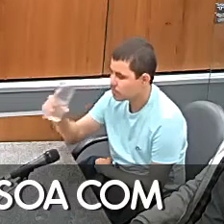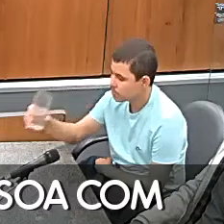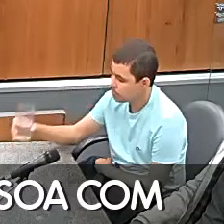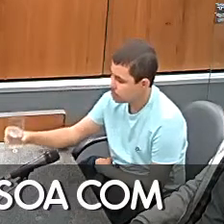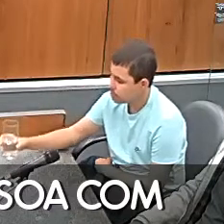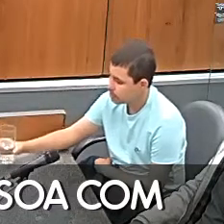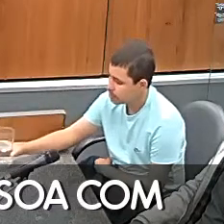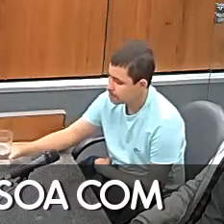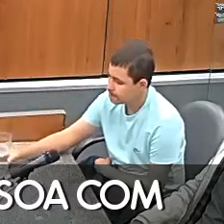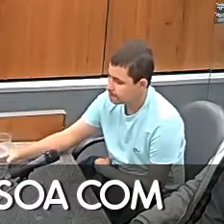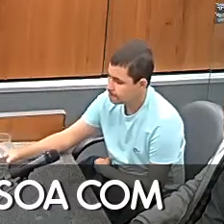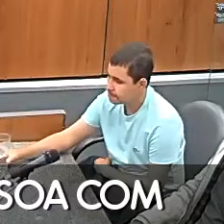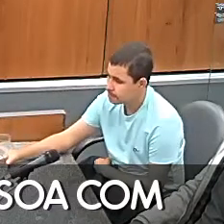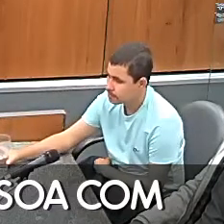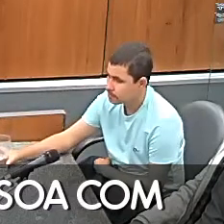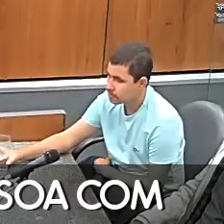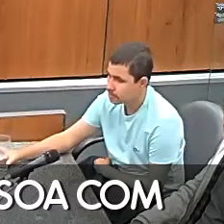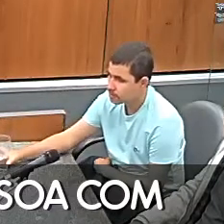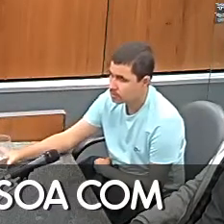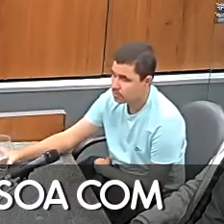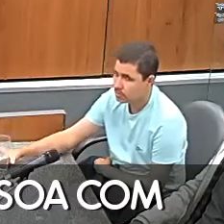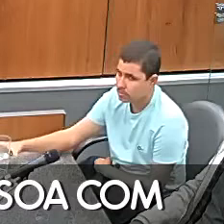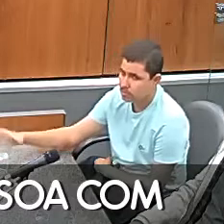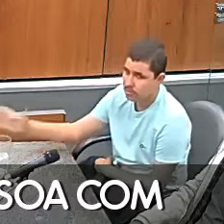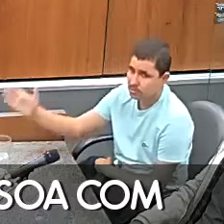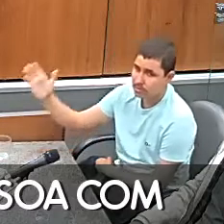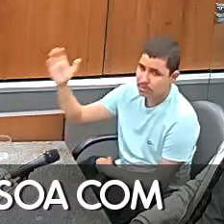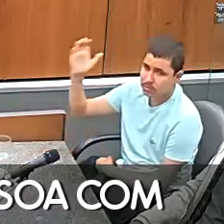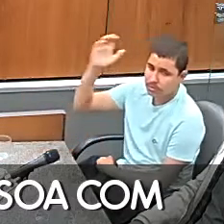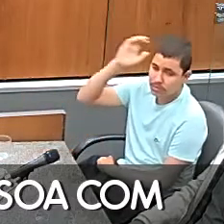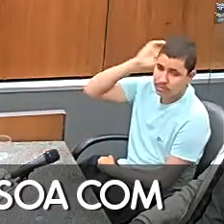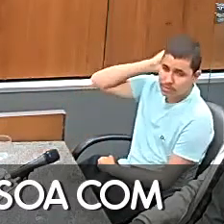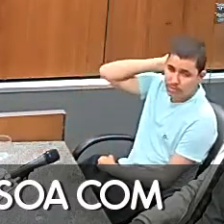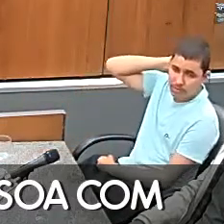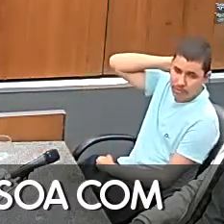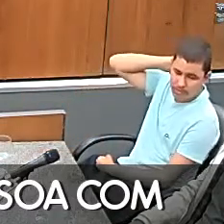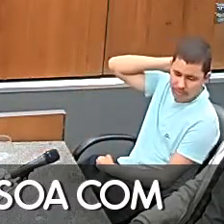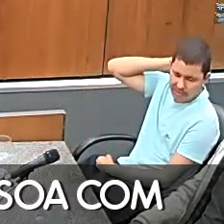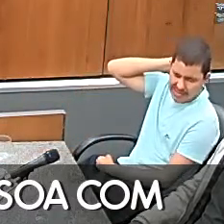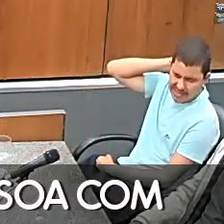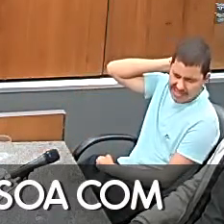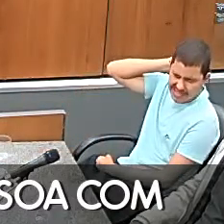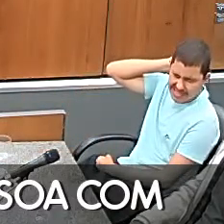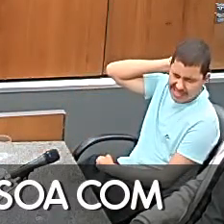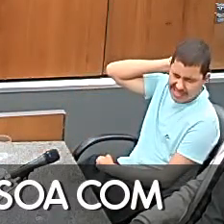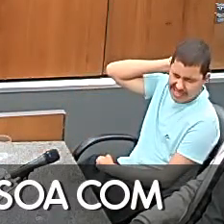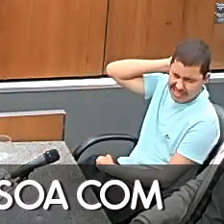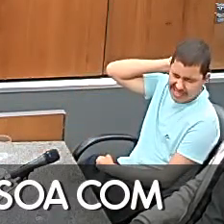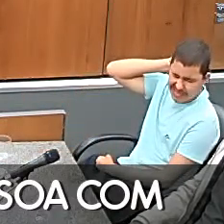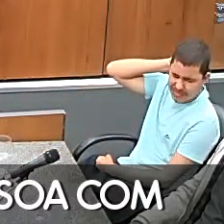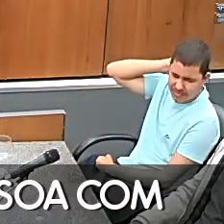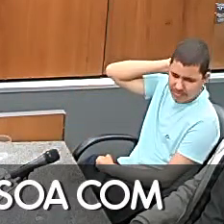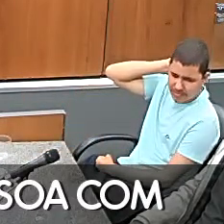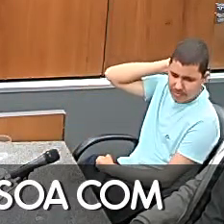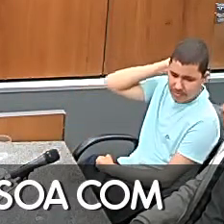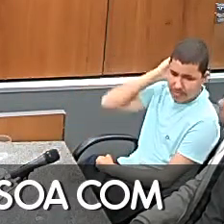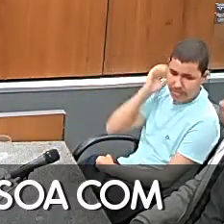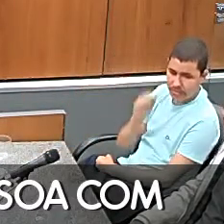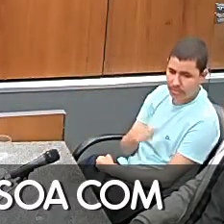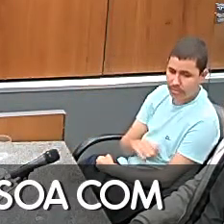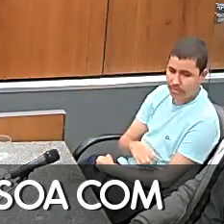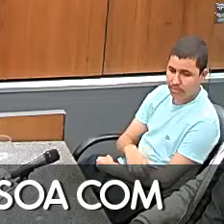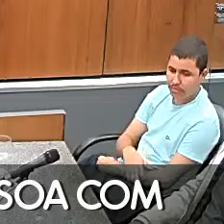uma relação próxima de respeito e de comunicação, que é o que eles reivindicam. Eu peço assessoria para que